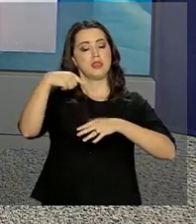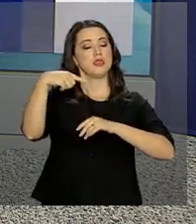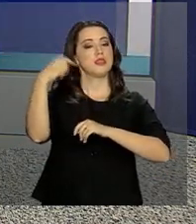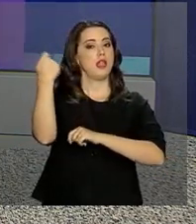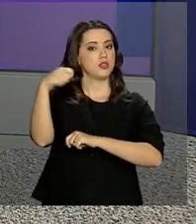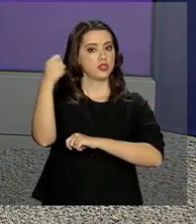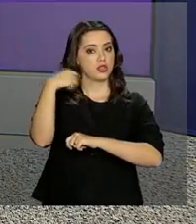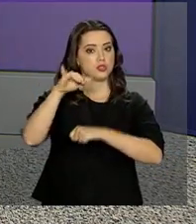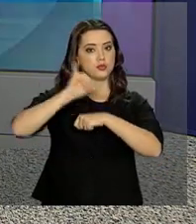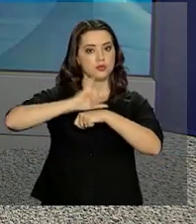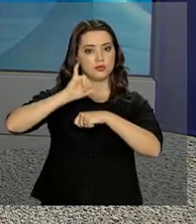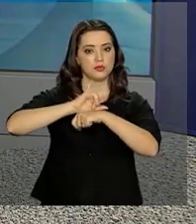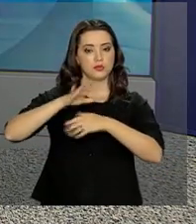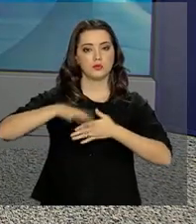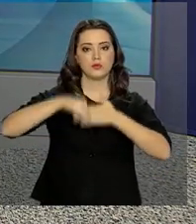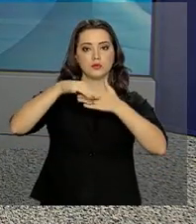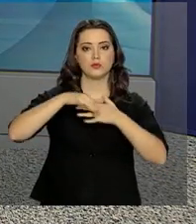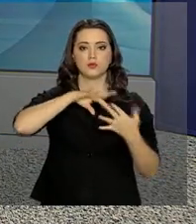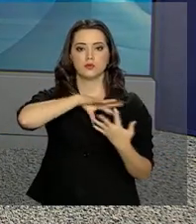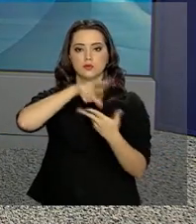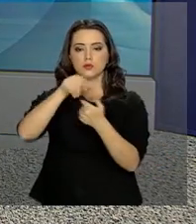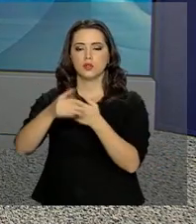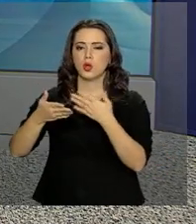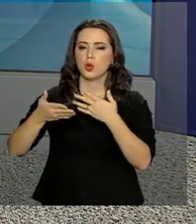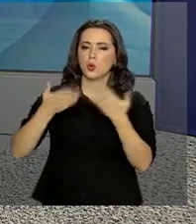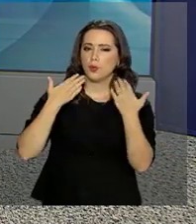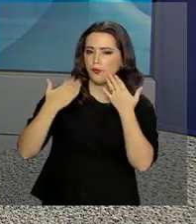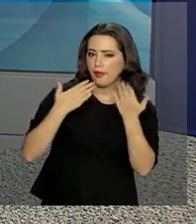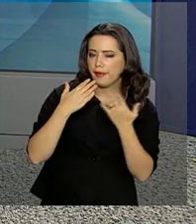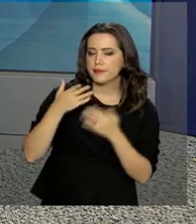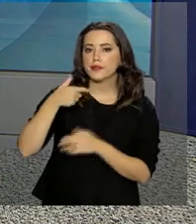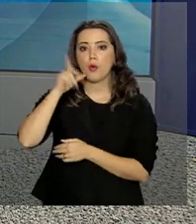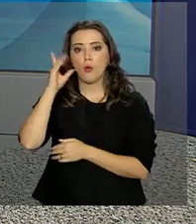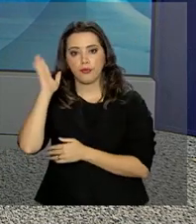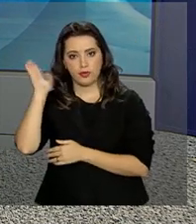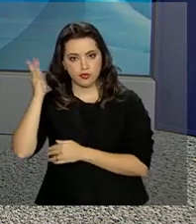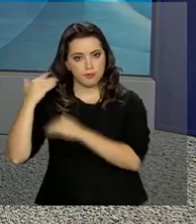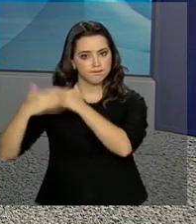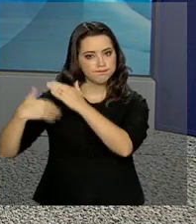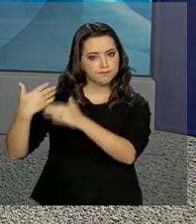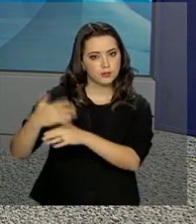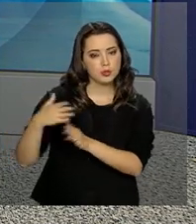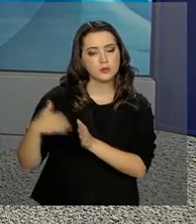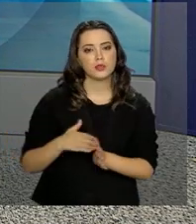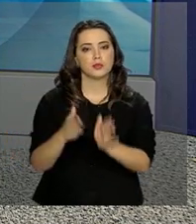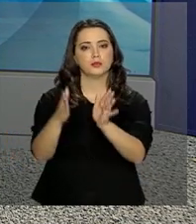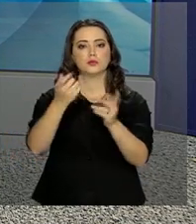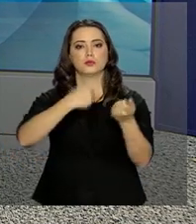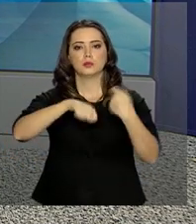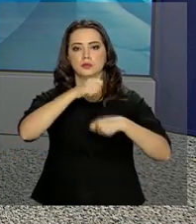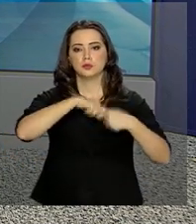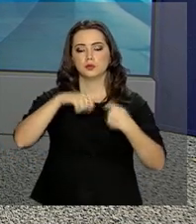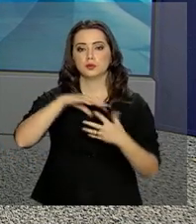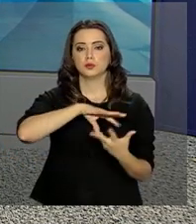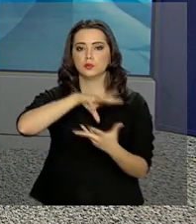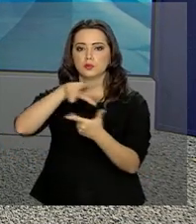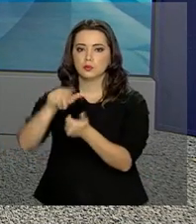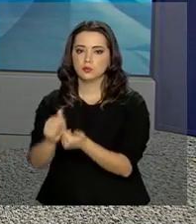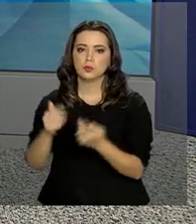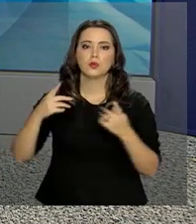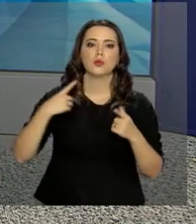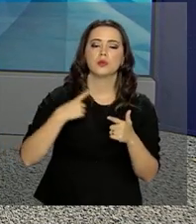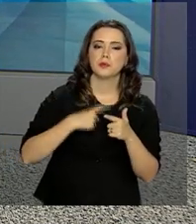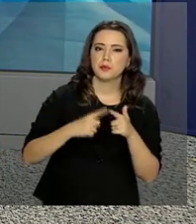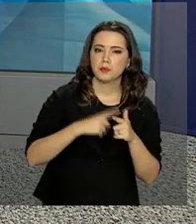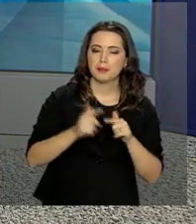Buenos Aires, os líderes mundiais conversam desde ontem sobre os rumos da economia mundial. Desafios do mercado